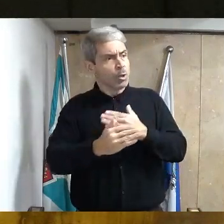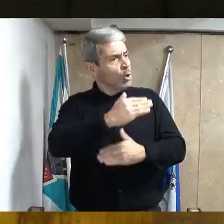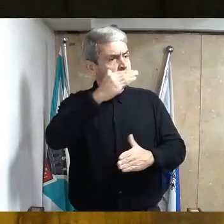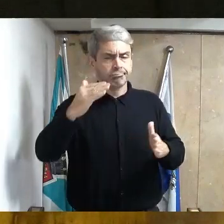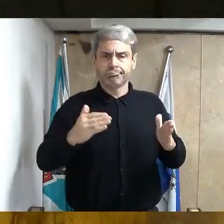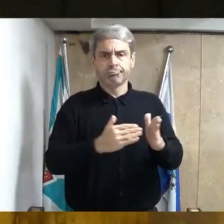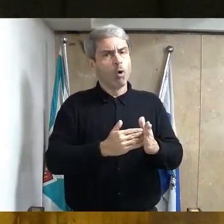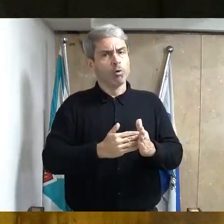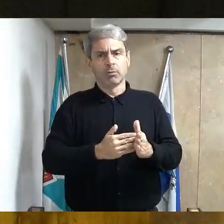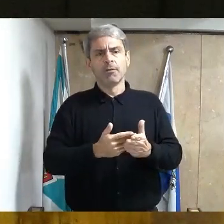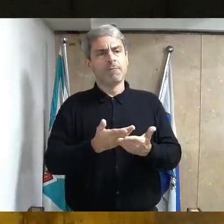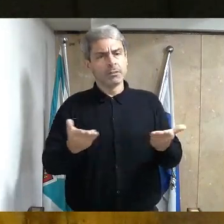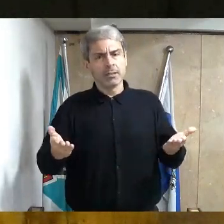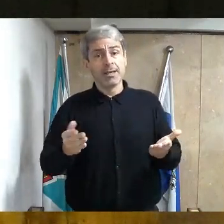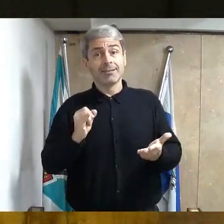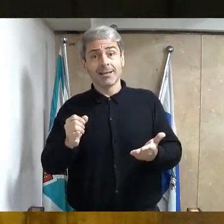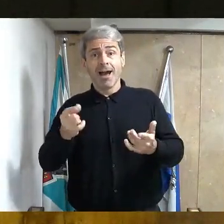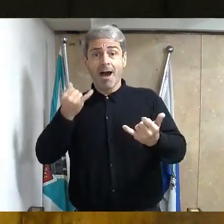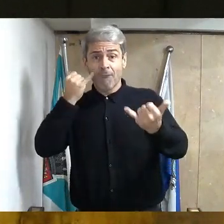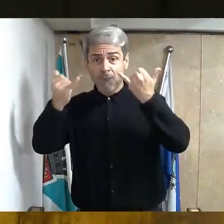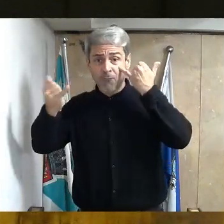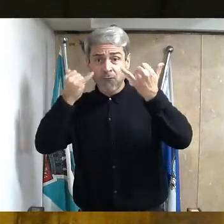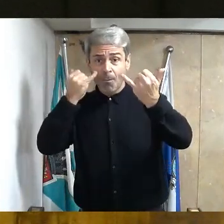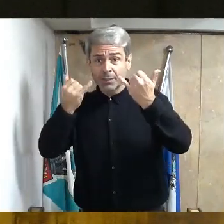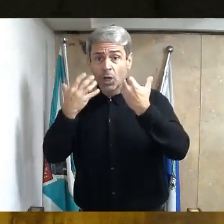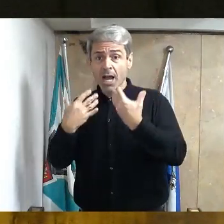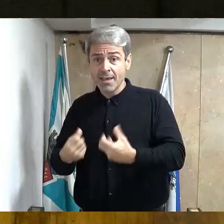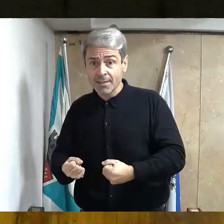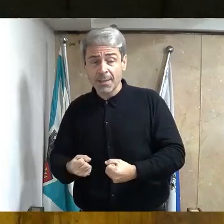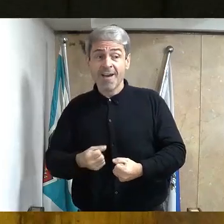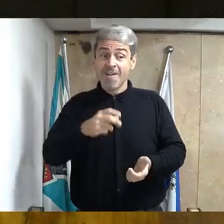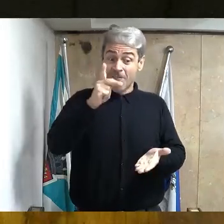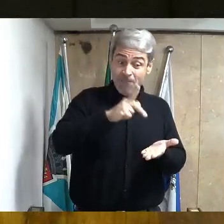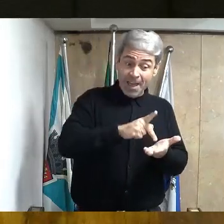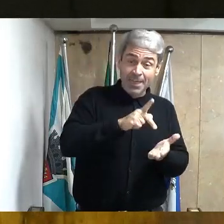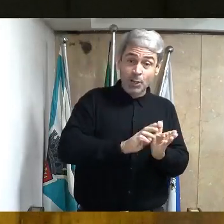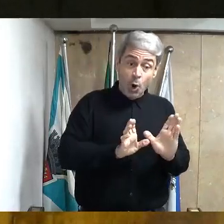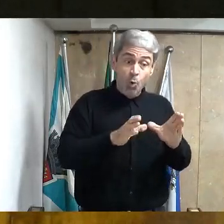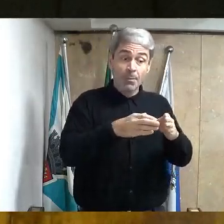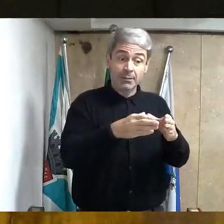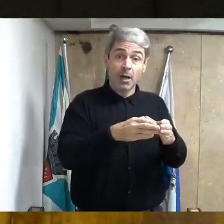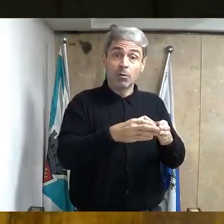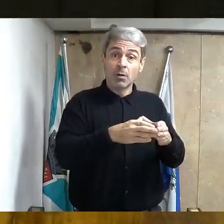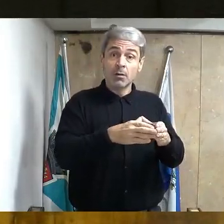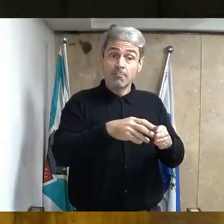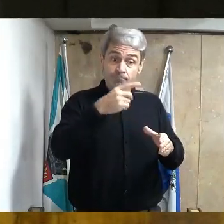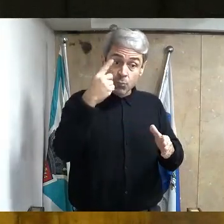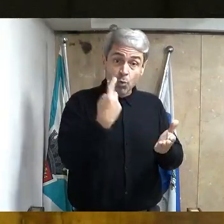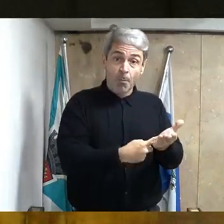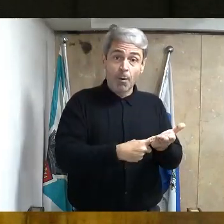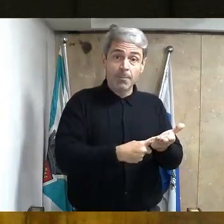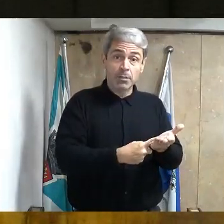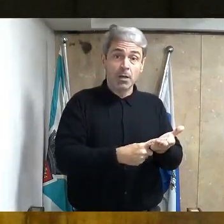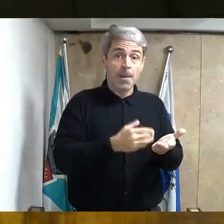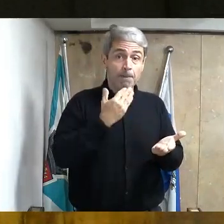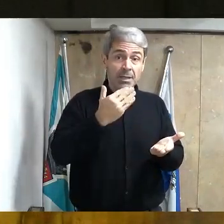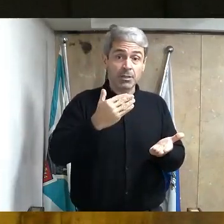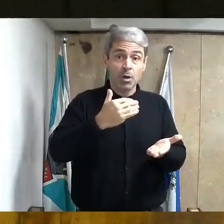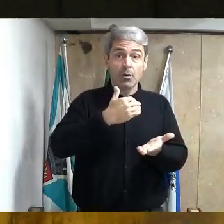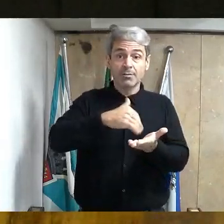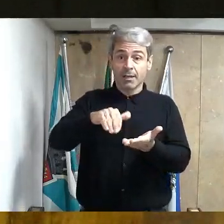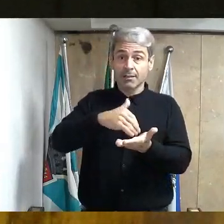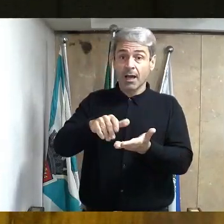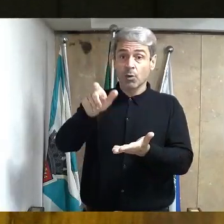concluindo todas essas informações, montaremos uma comissão de inquérito parlamentar e vamos pedir o afastamento desse